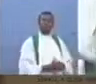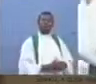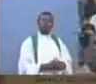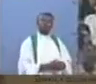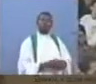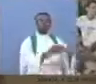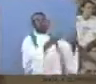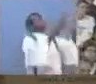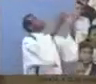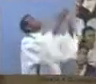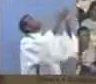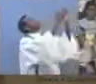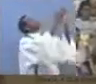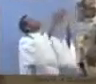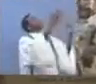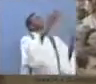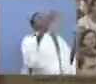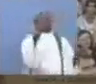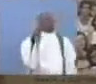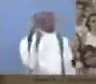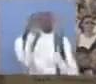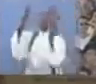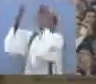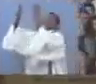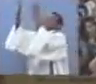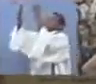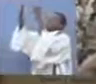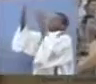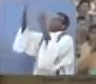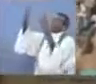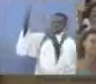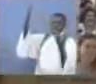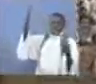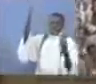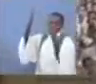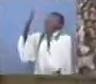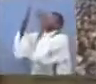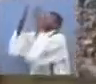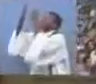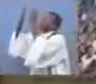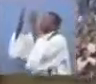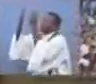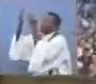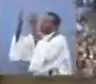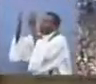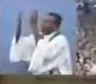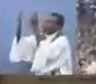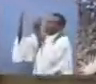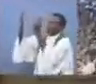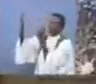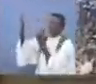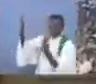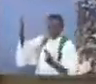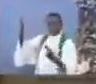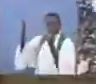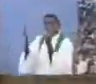deformante, as mãos e os pés dele ficaram duros e eram dores terríveis. Ele tinha que tomar muitos e muitos remédios